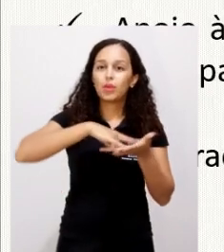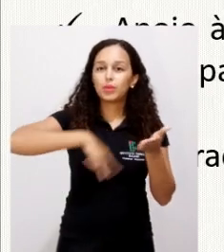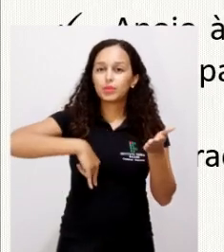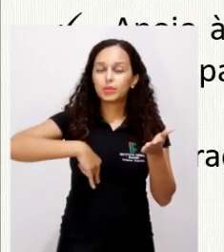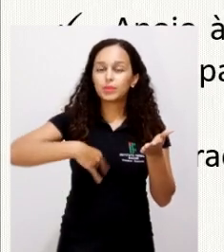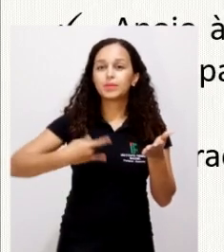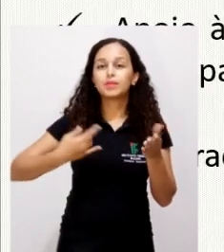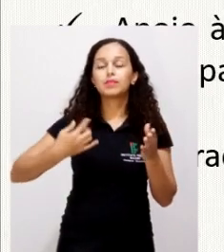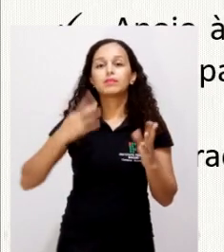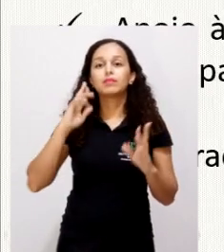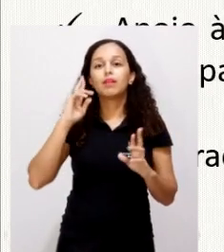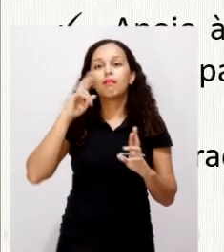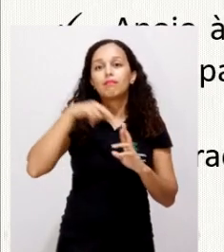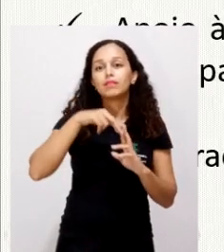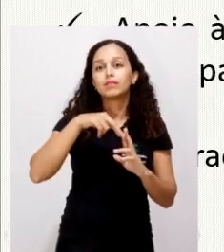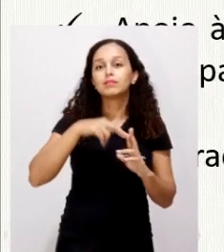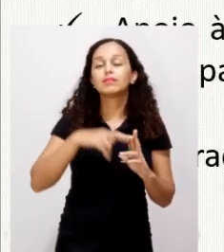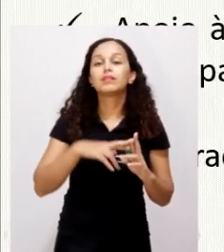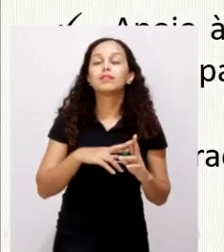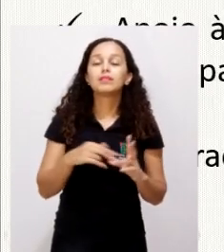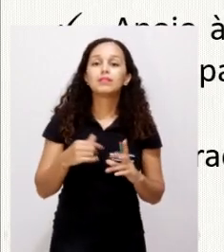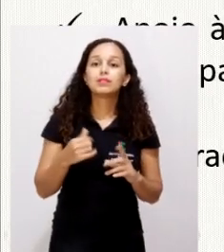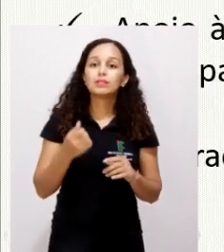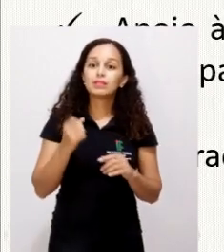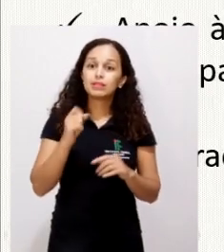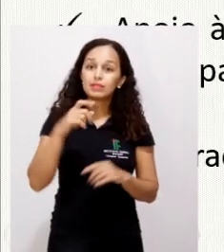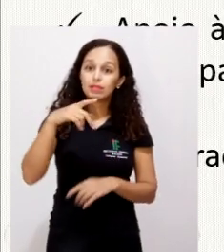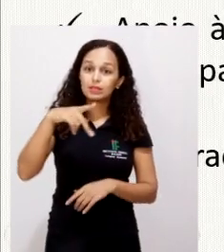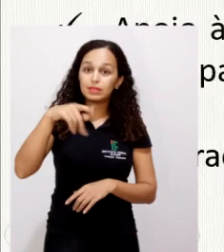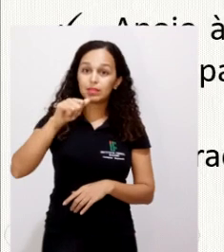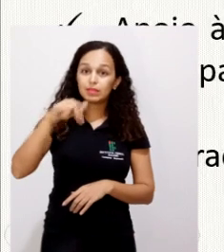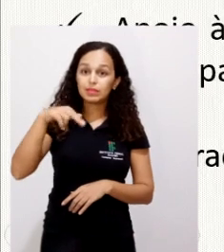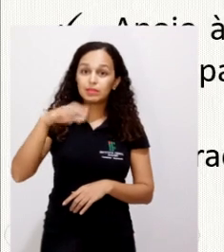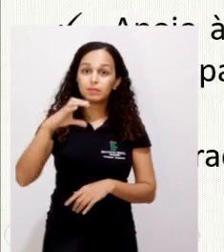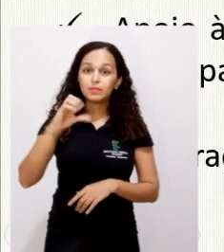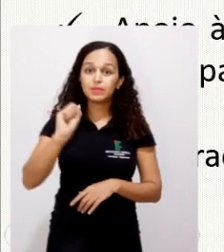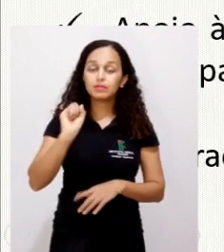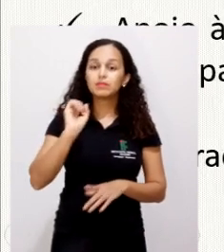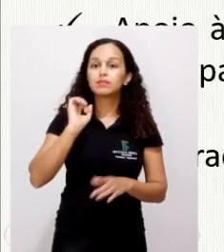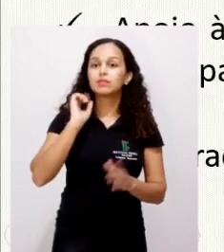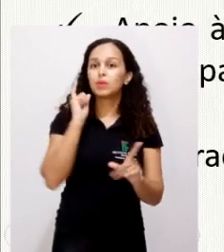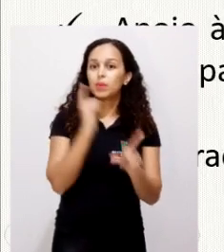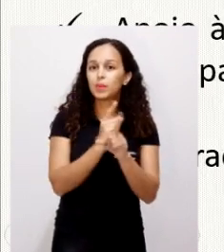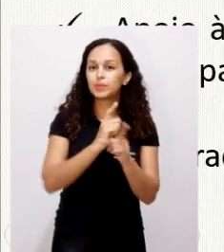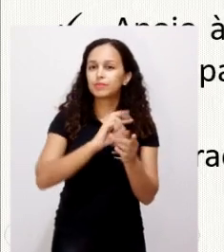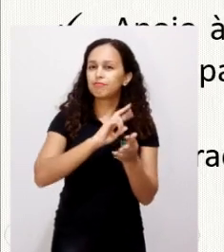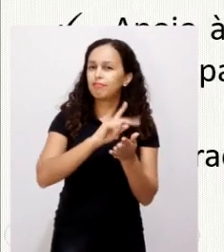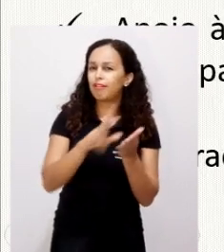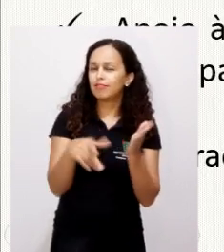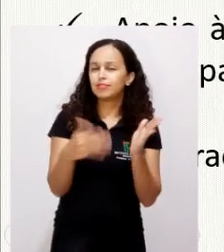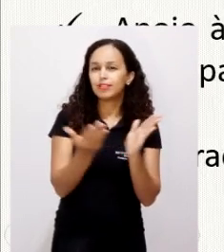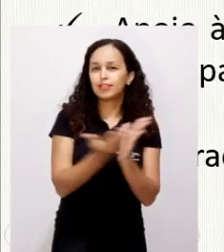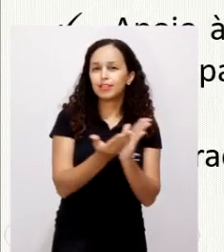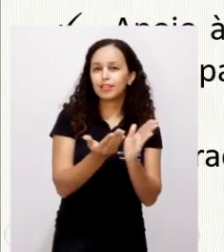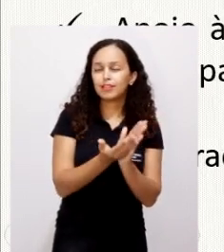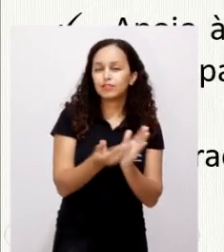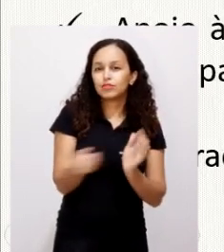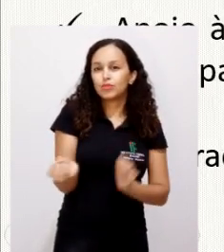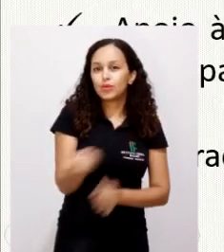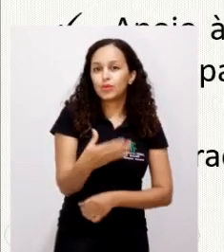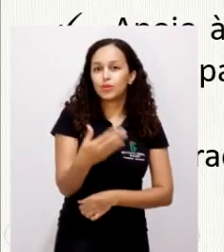encontrar diversos, aqui eu coloquei alguns, que são os e-books lançados agora em 2020, Manual de Hortaliças